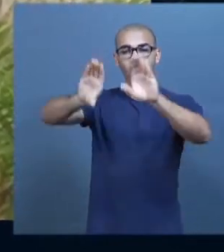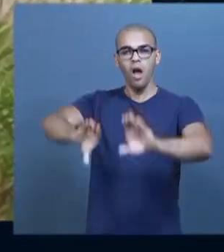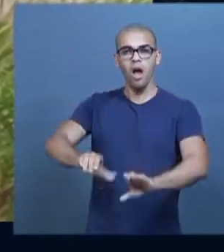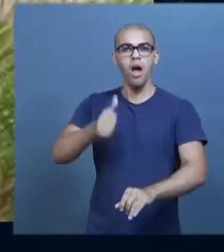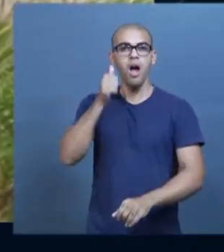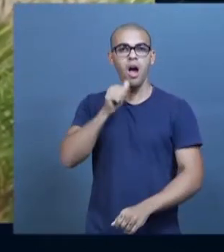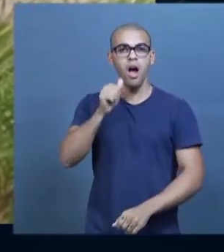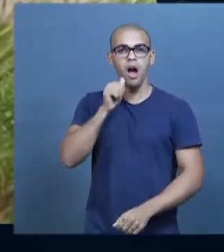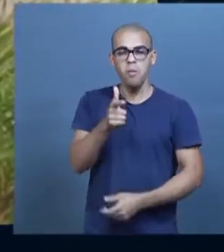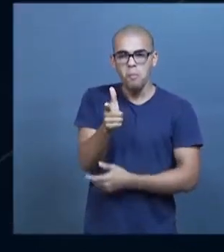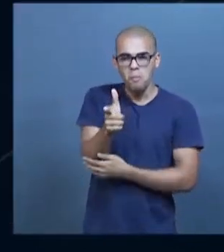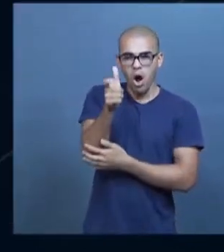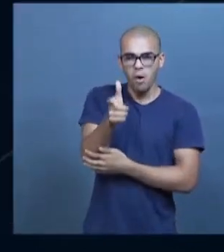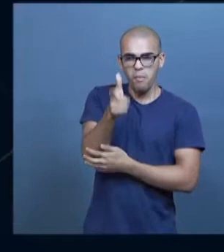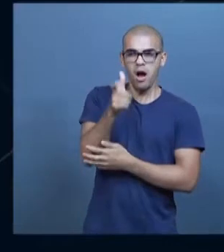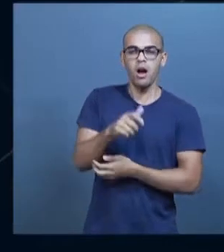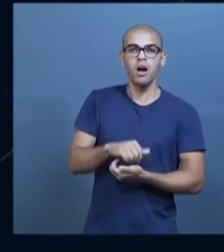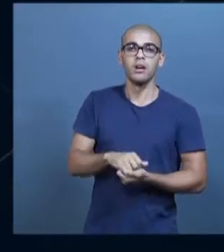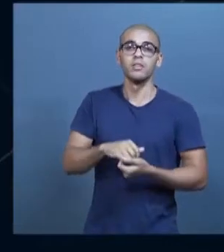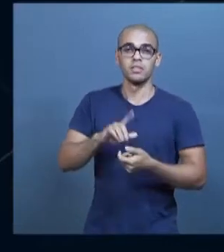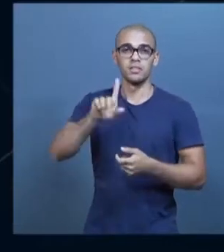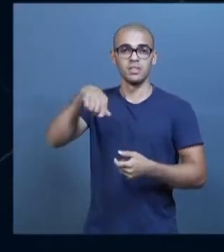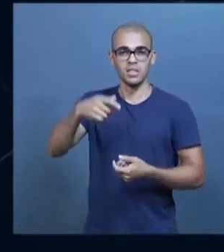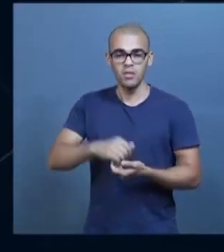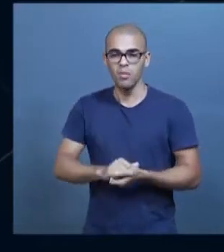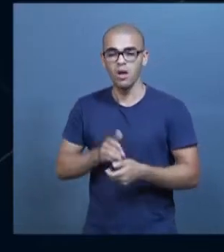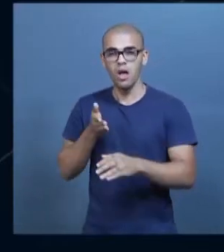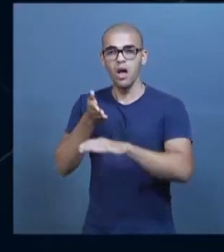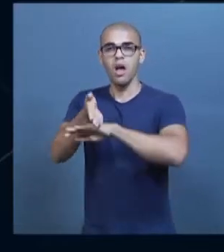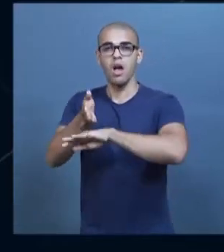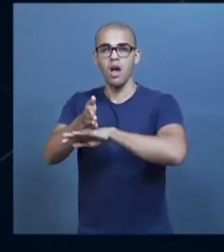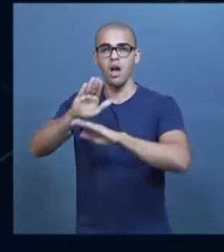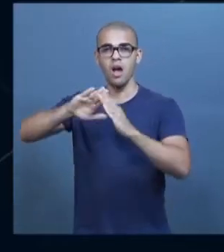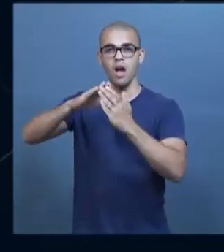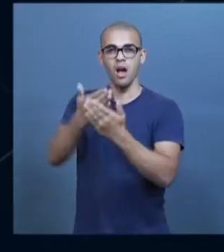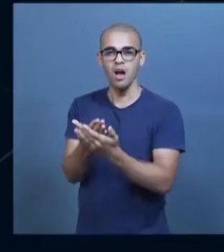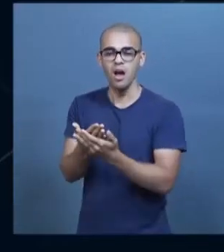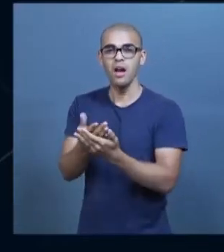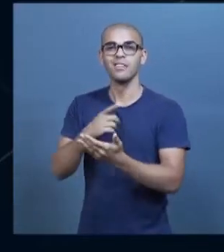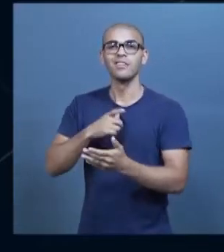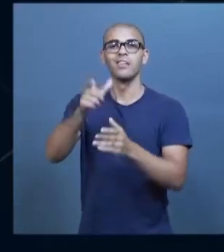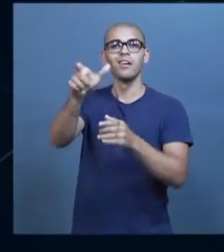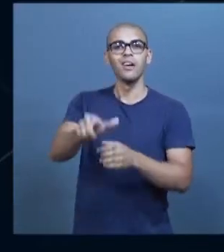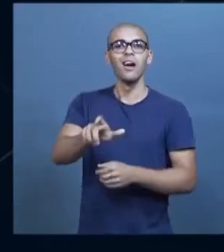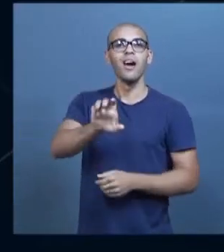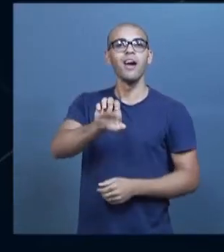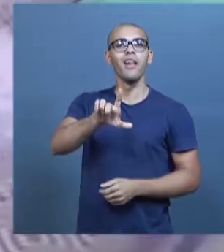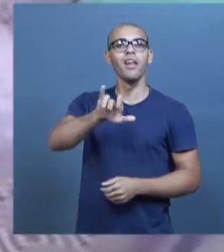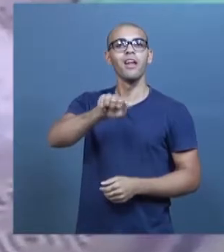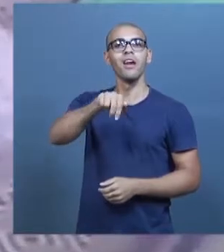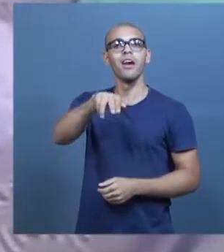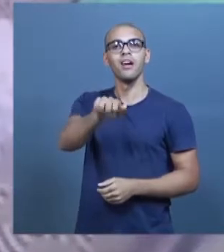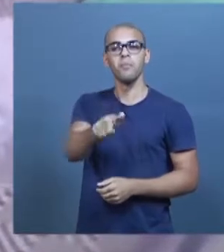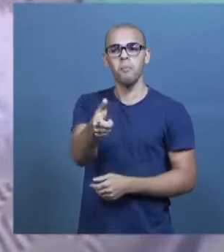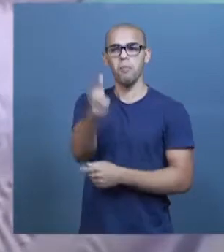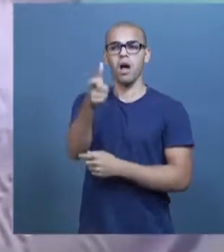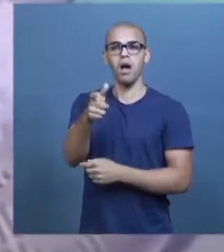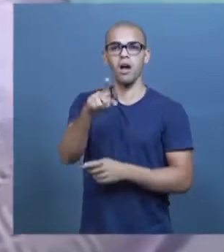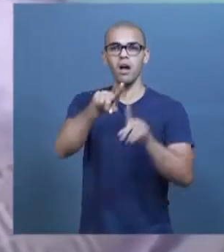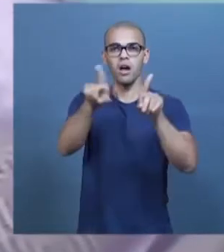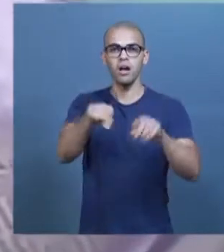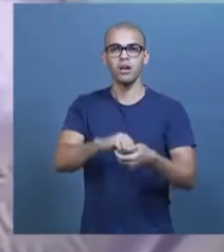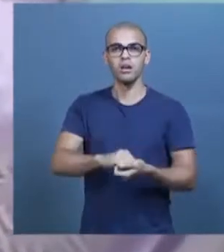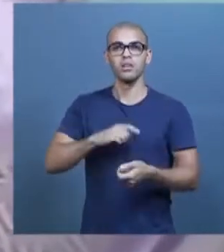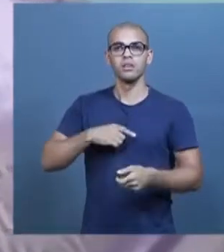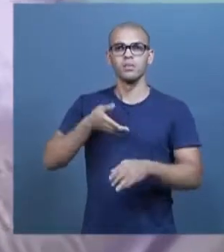Ferreira Vieiro Omeso. Em seguida, mataram outra funcionária, Eliana Regina de Oliveira Xavier. Depois, atiraram nos